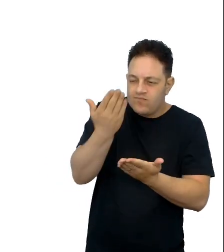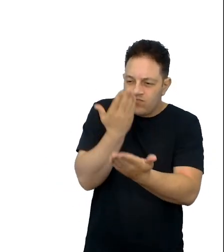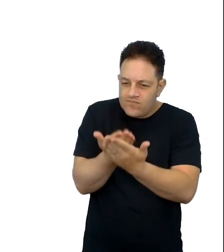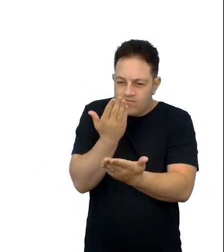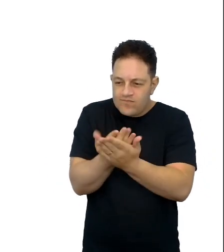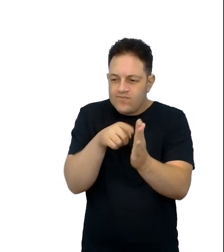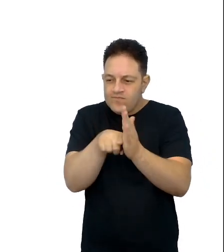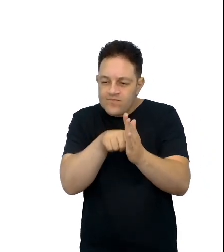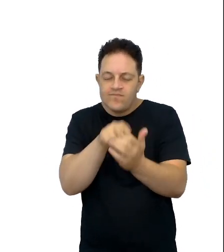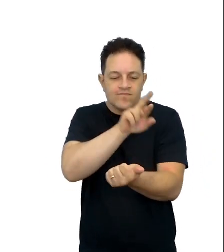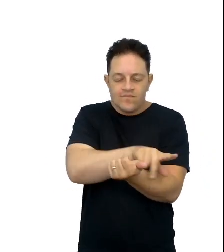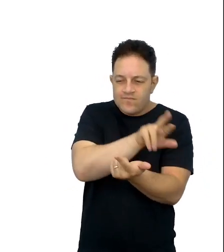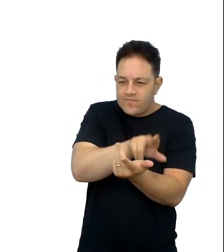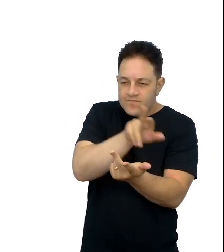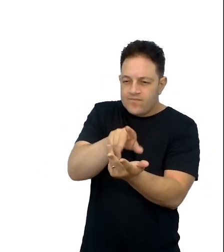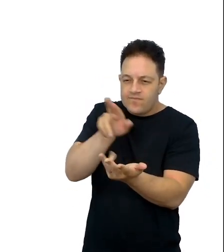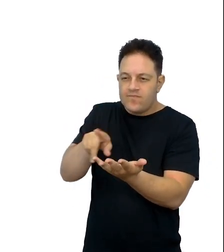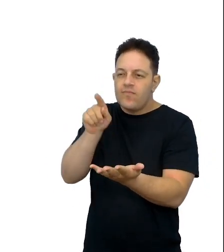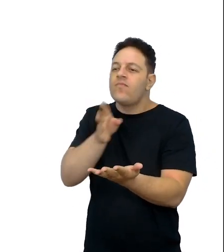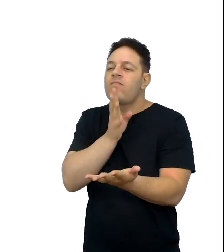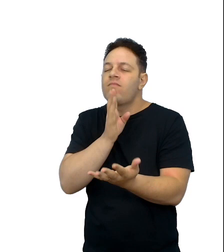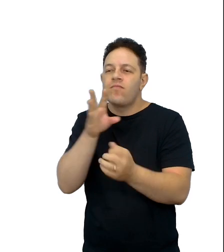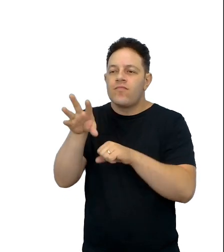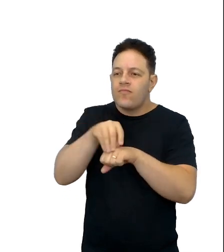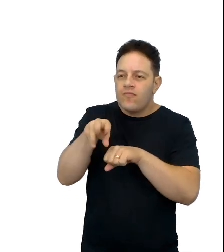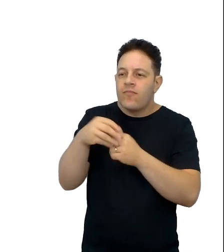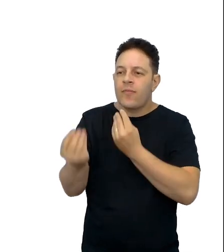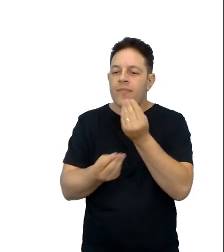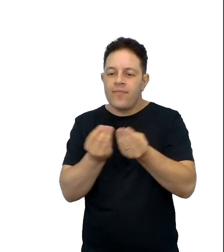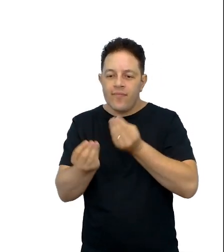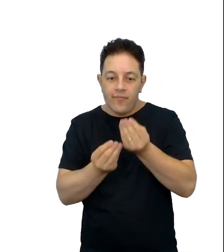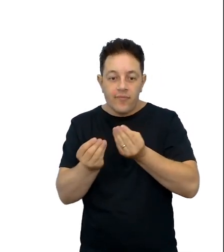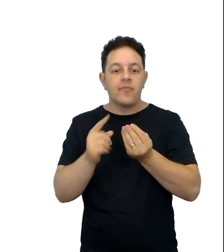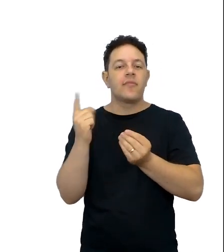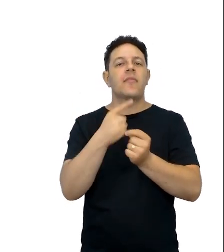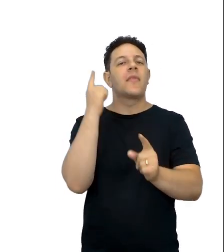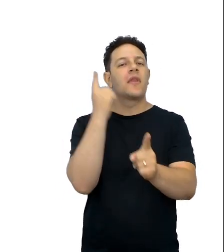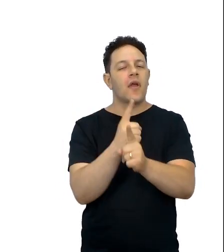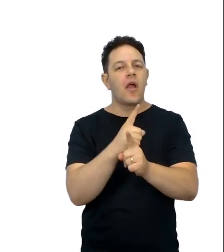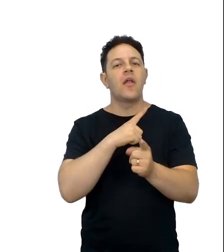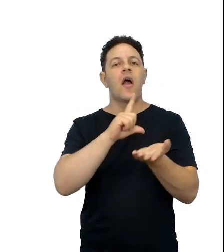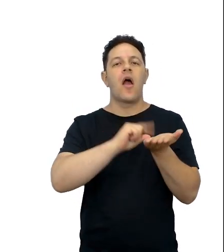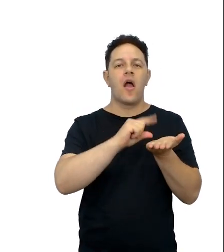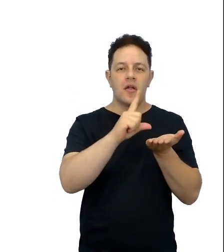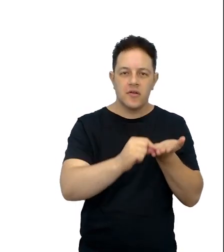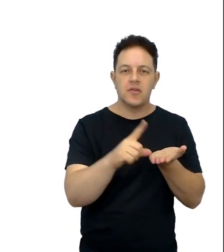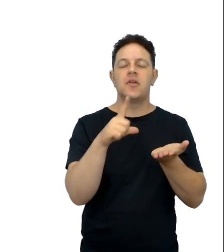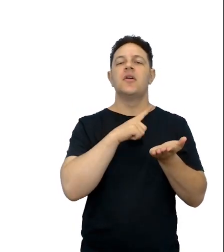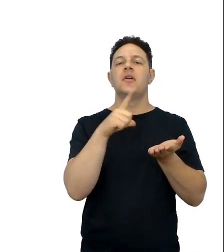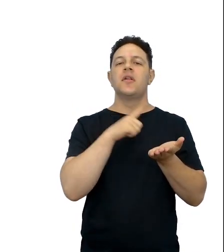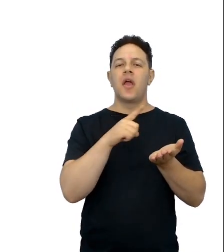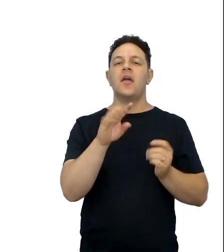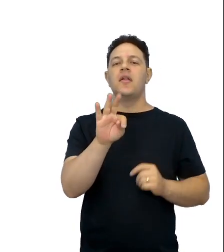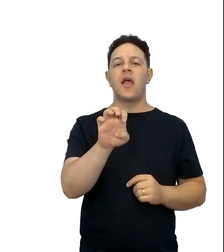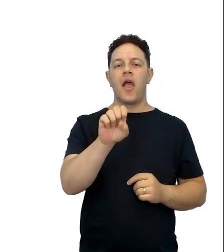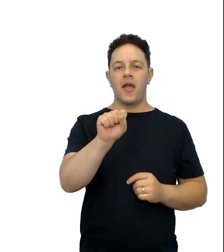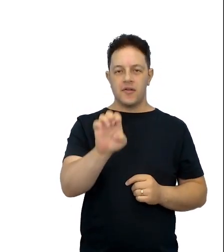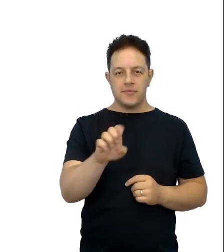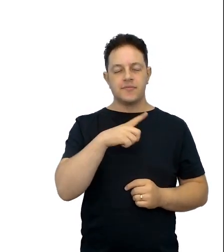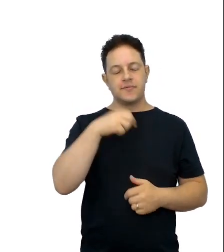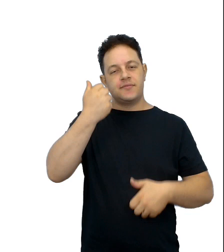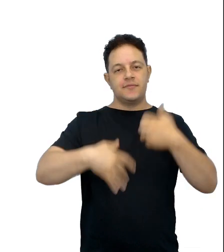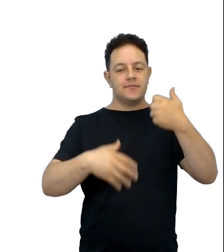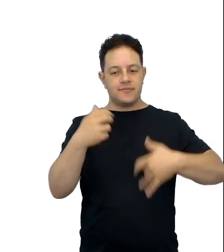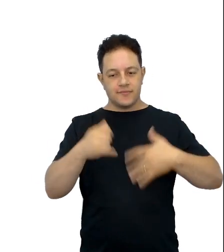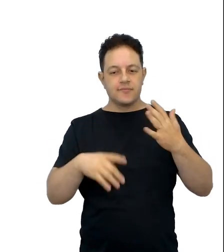esses conhecimentos, tá? Vocês podem encontrar artigos, teses, né? Nós temos aí